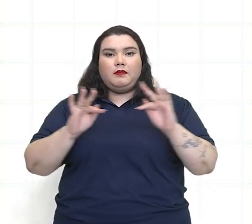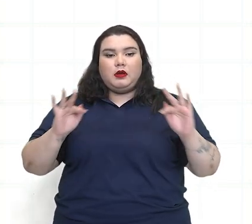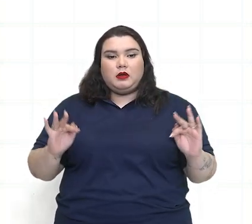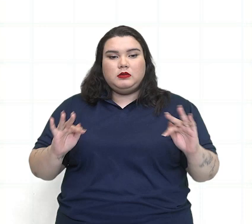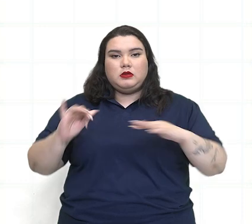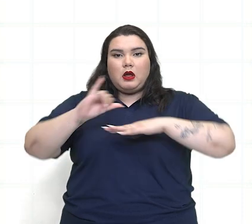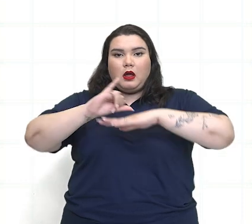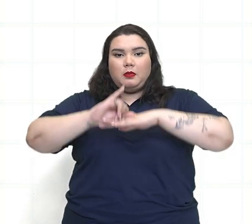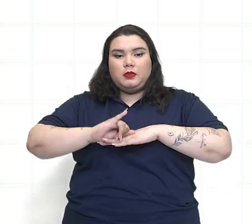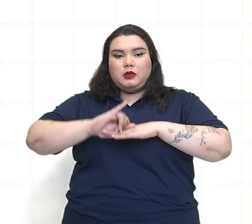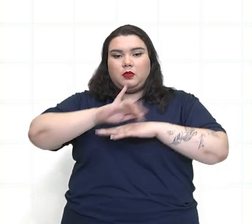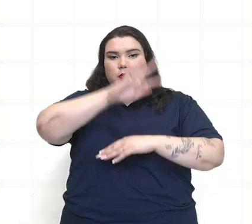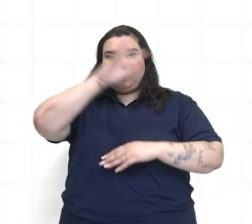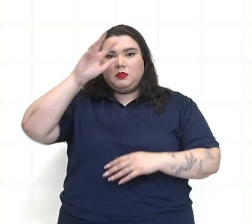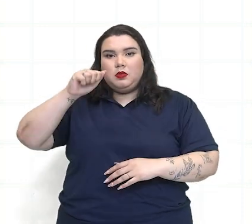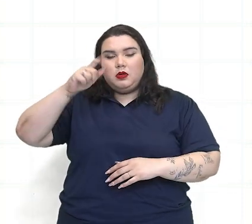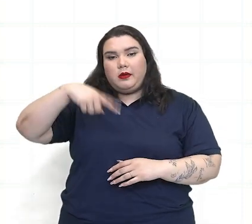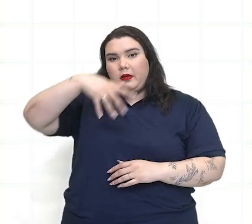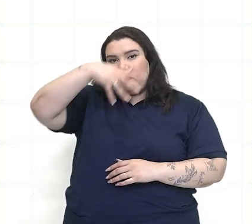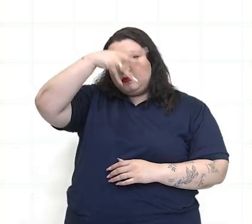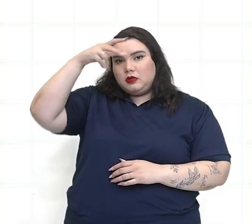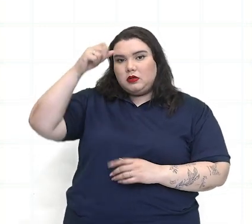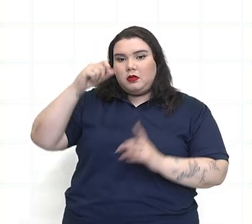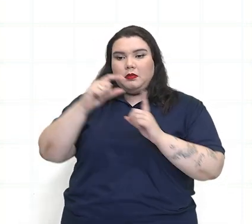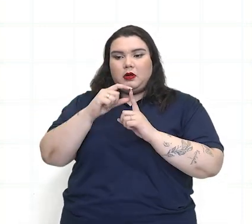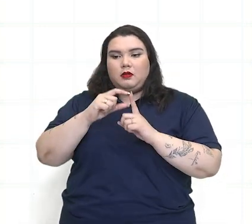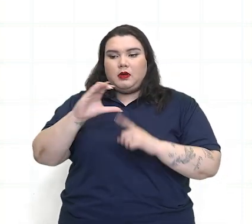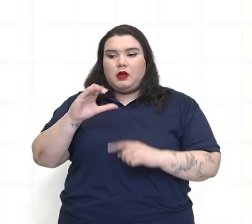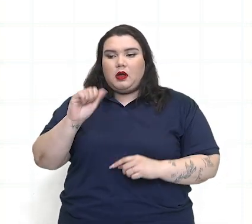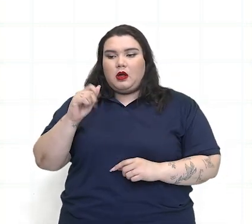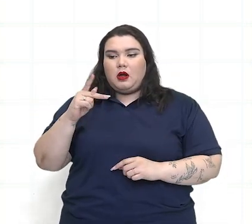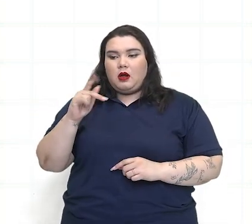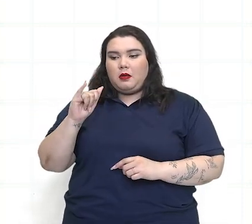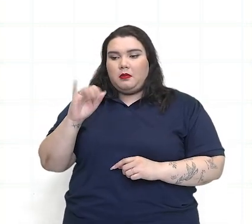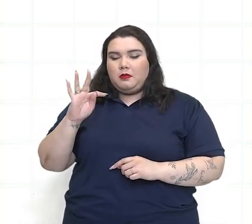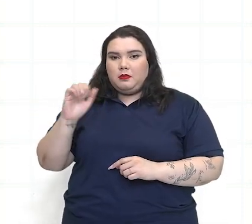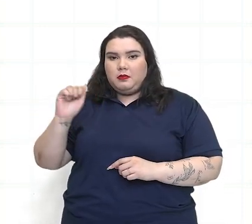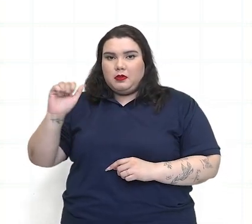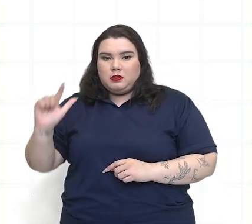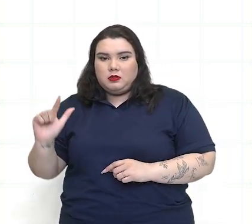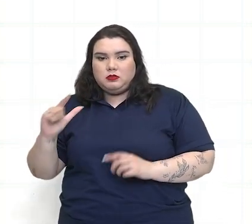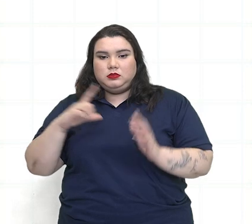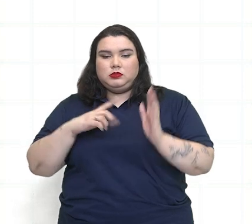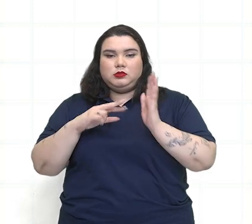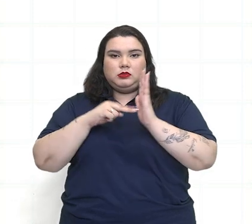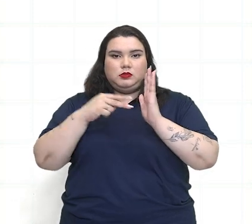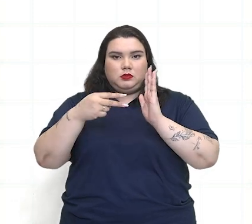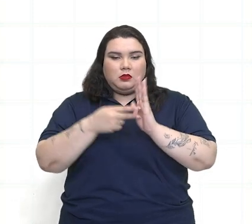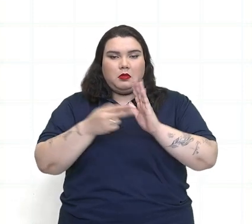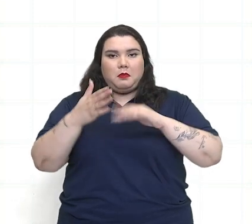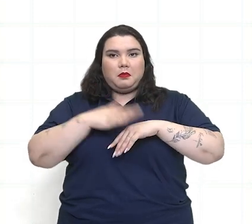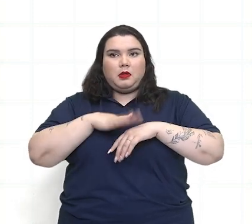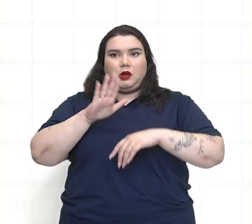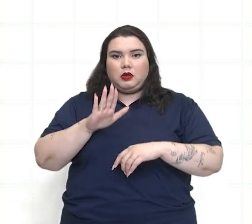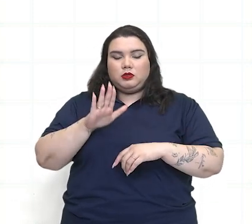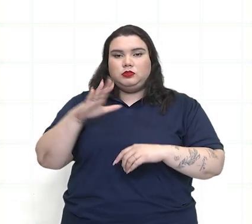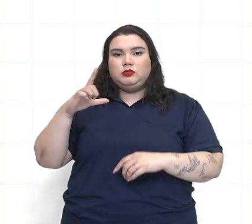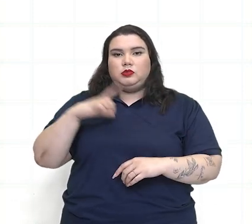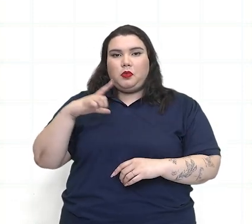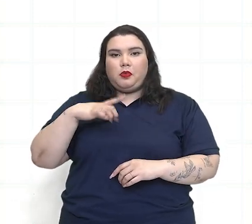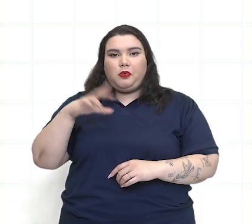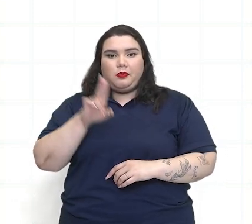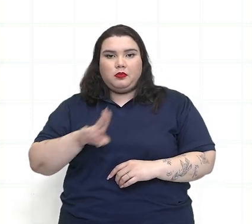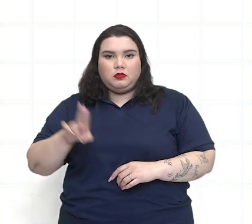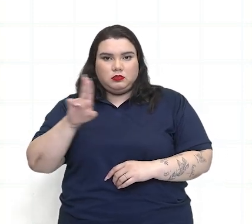Amazonas é Manaus, aqui a palavra capital está no seu sentido, naquele que mais a gente no